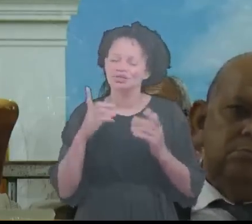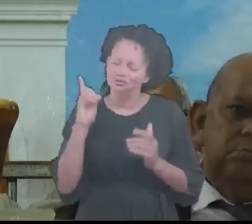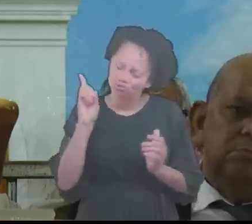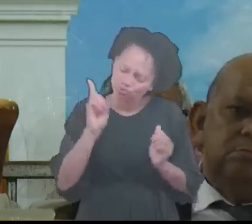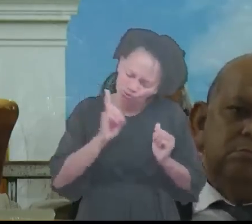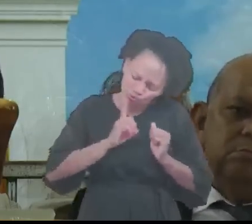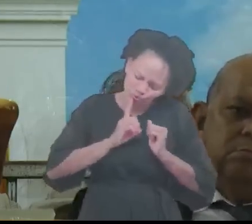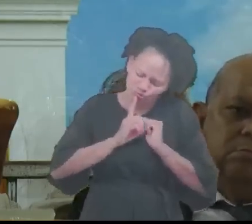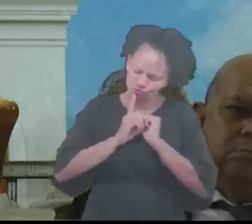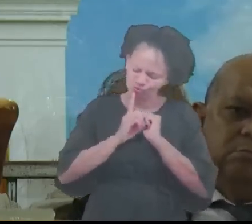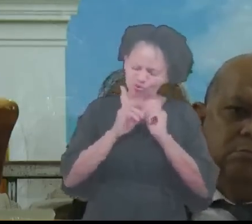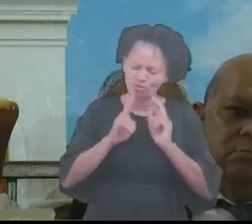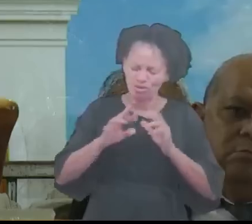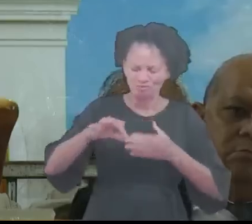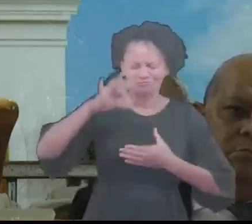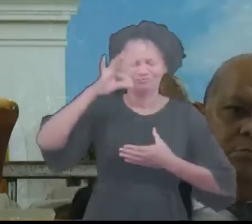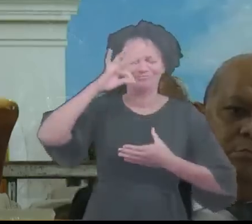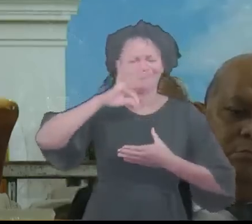de